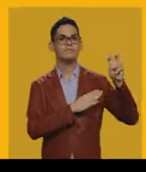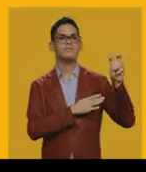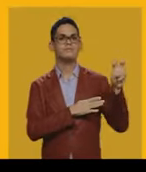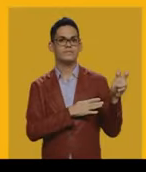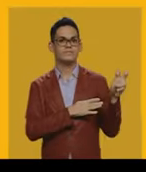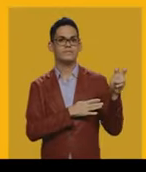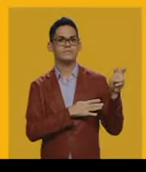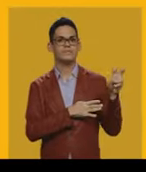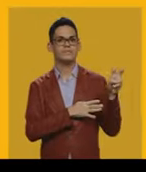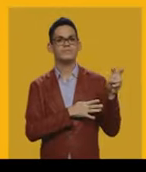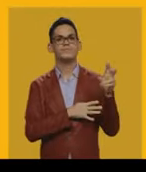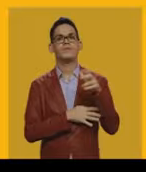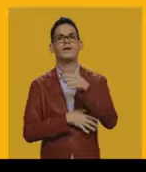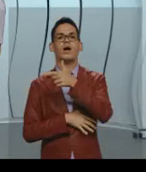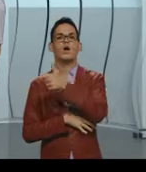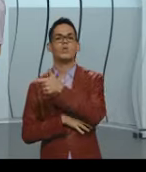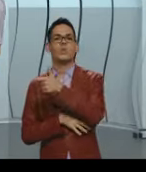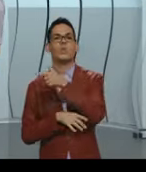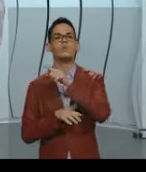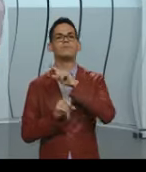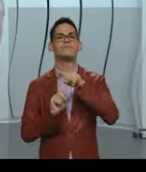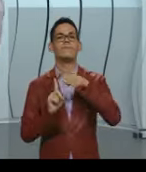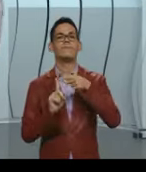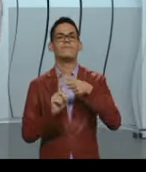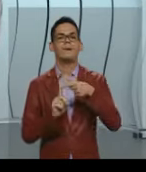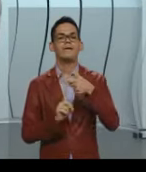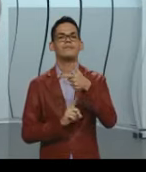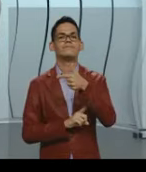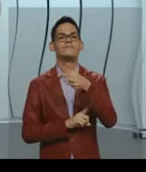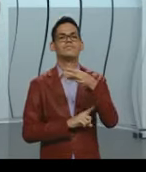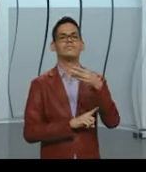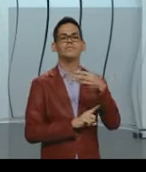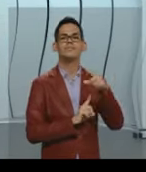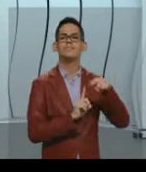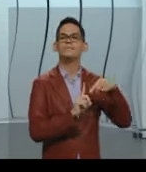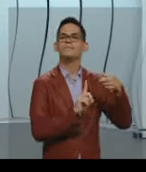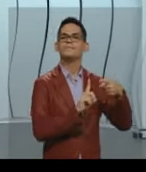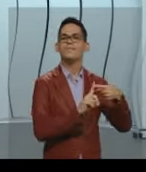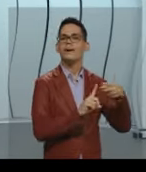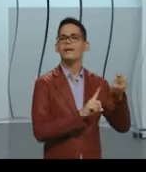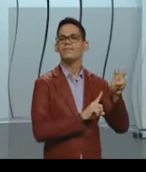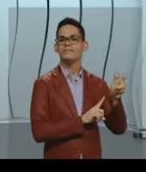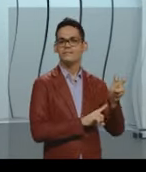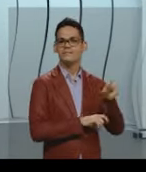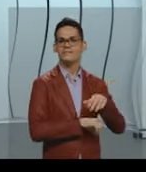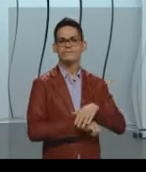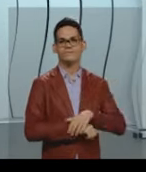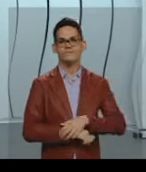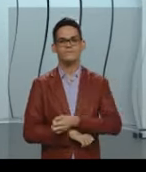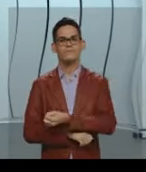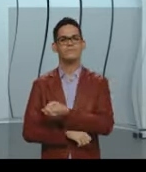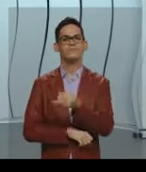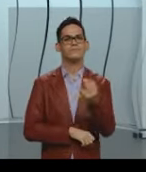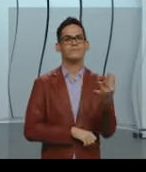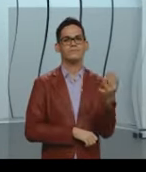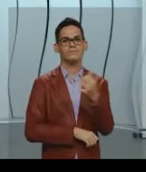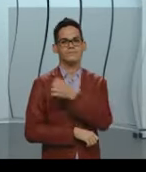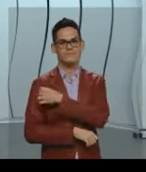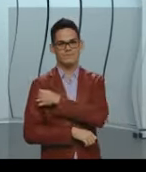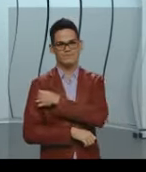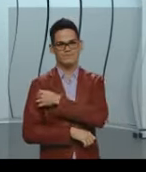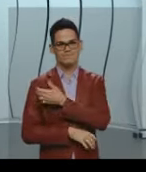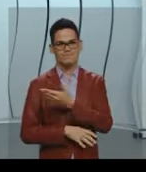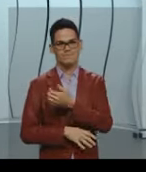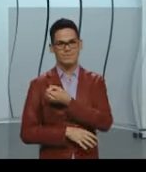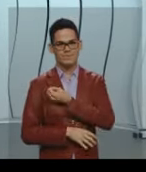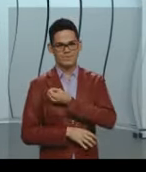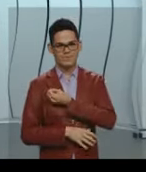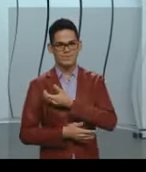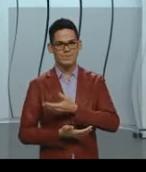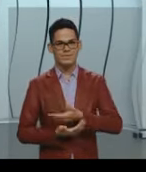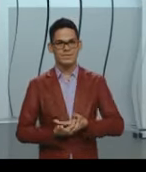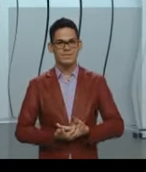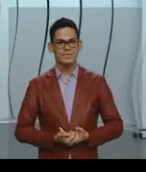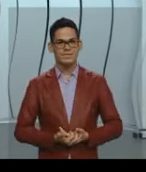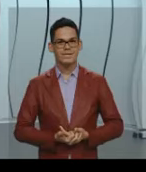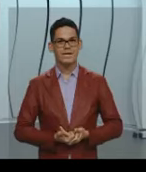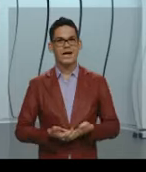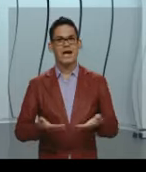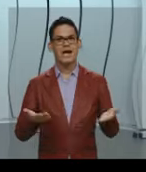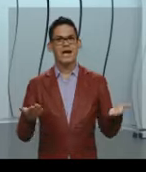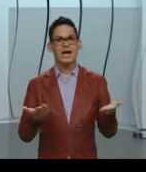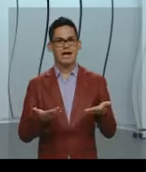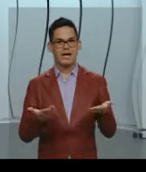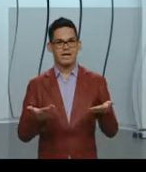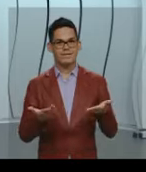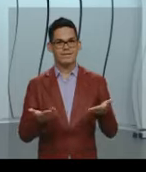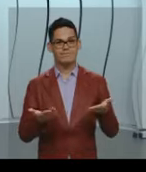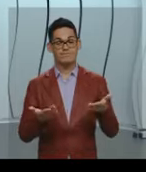Então, vai somar 12 mais 23 mais 5, né? A quantidade desses valores. Primeiro, a gente